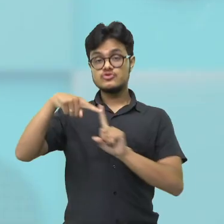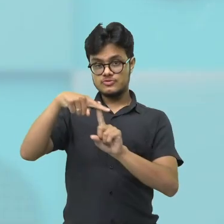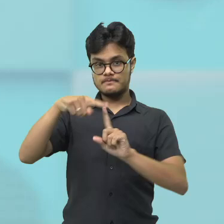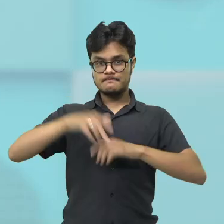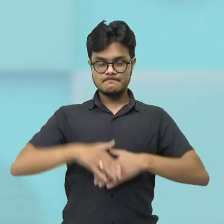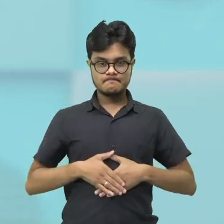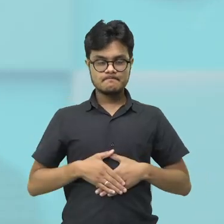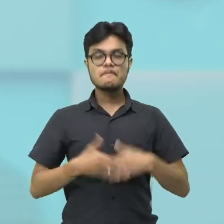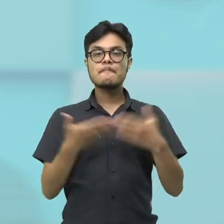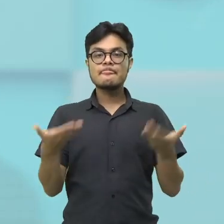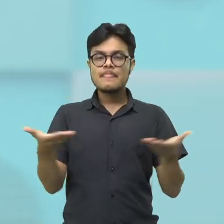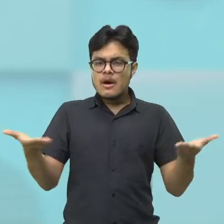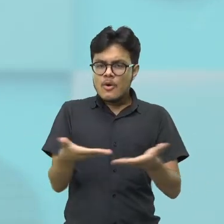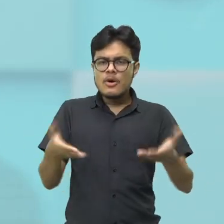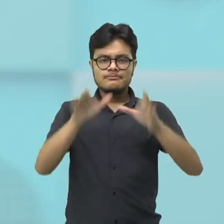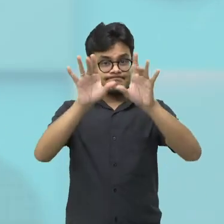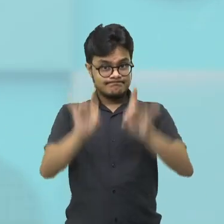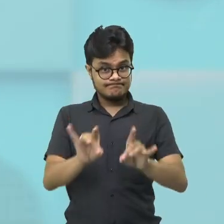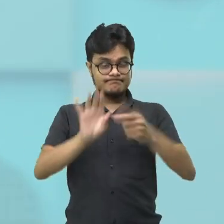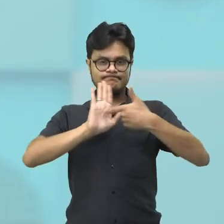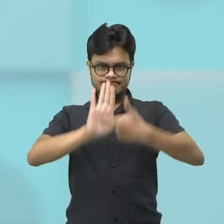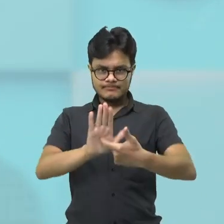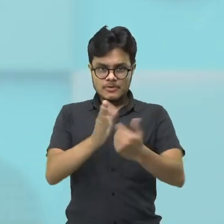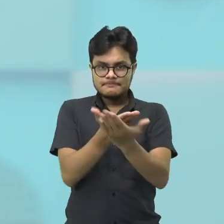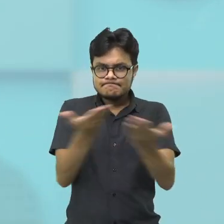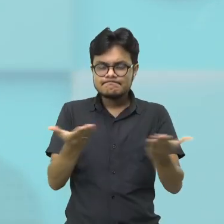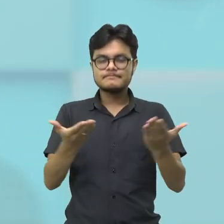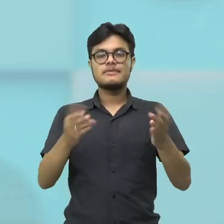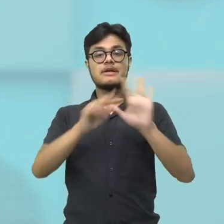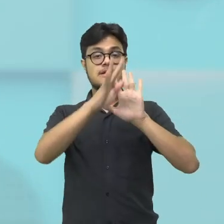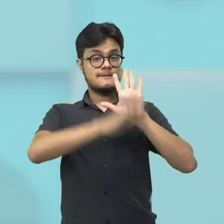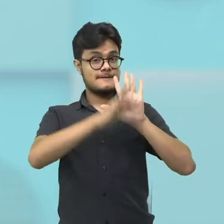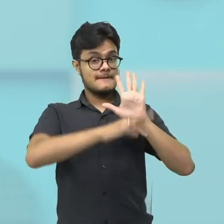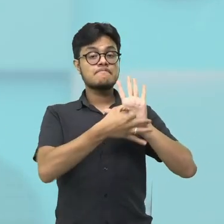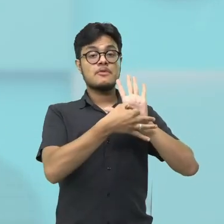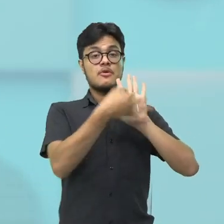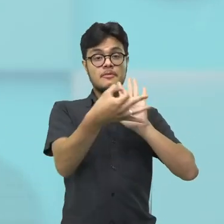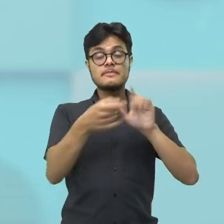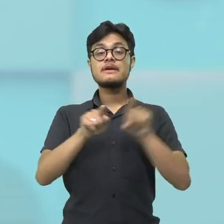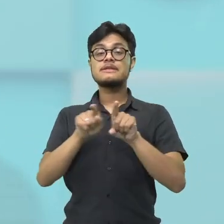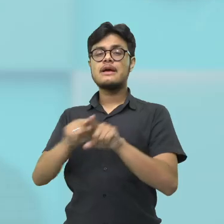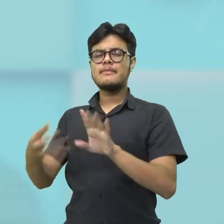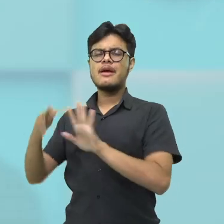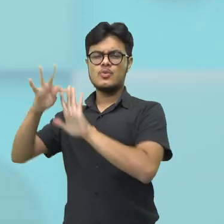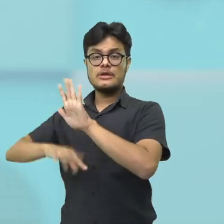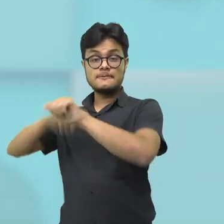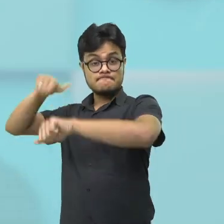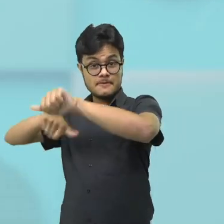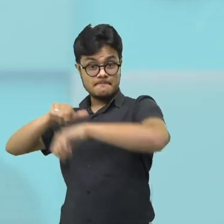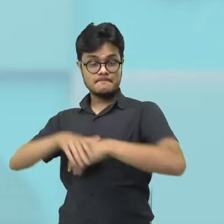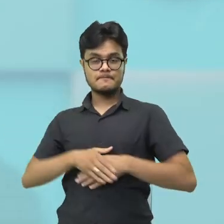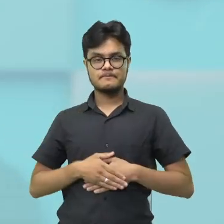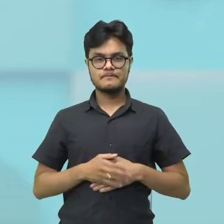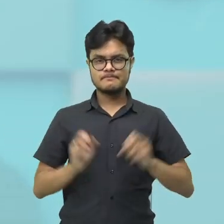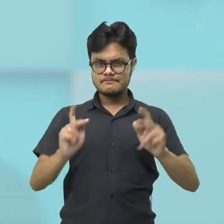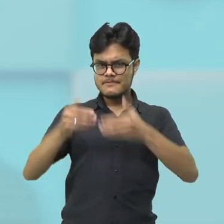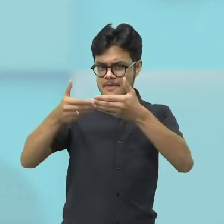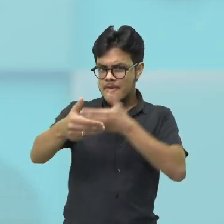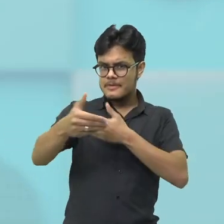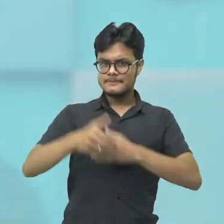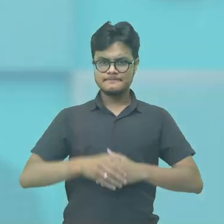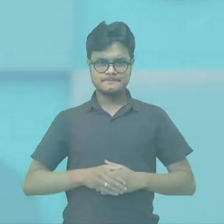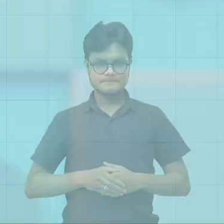Então, nesse compilado de informações, nós vamos ver sobre textos argumentativos e textos apreciativos. Vamos à nossa